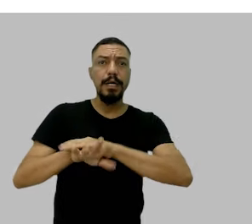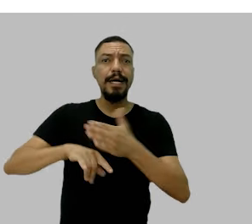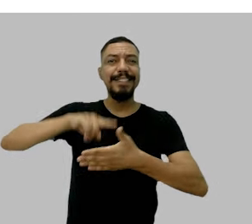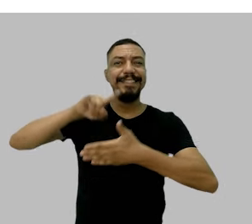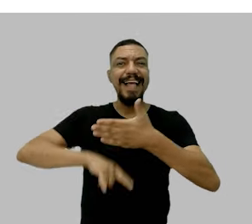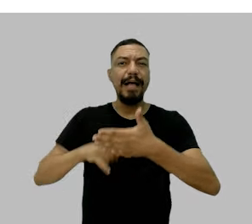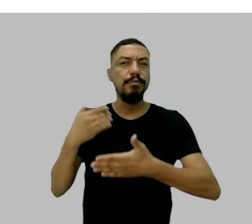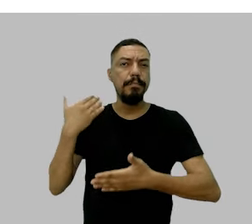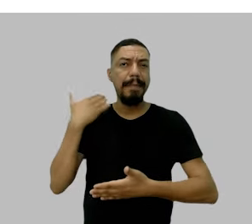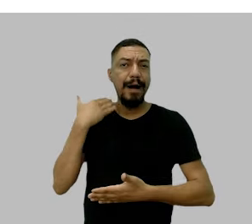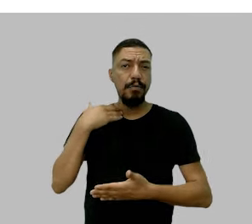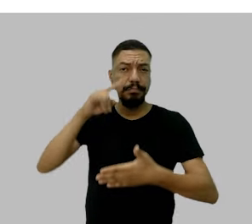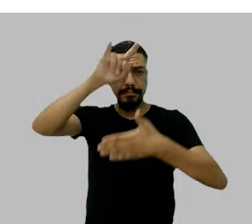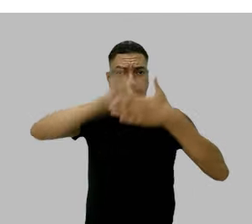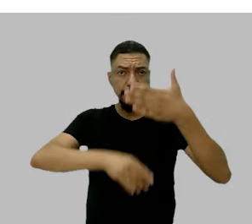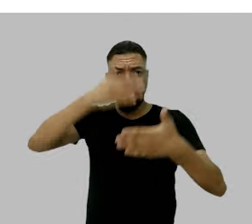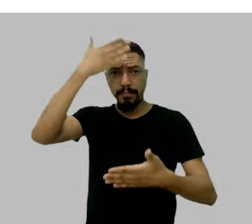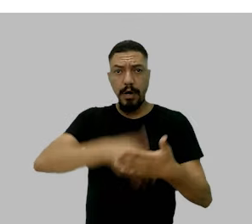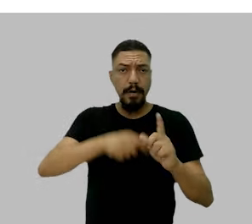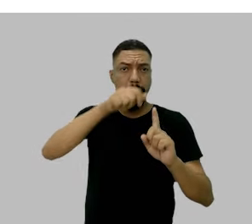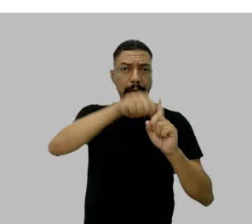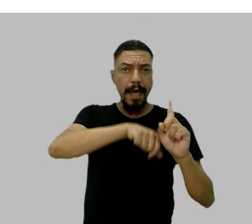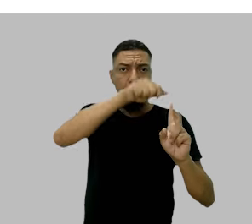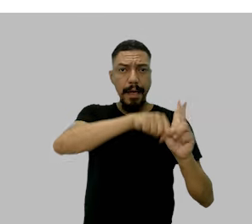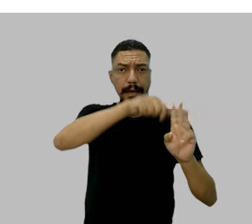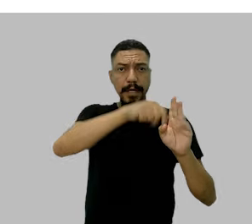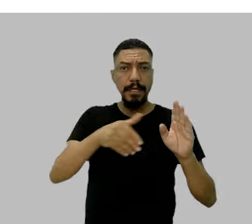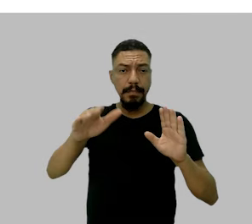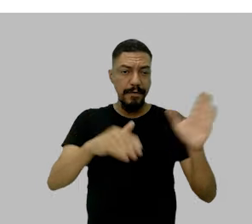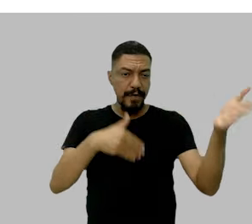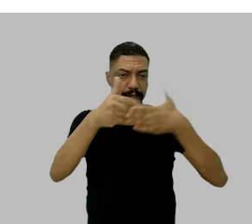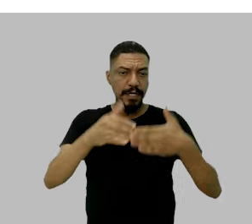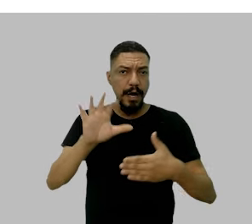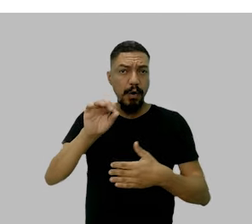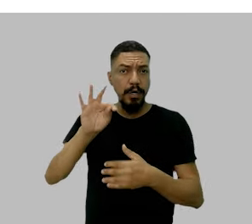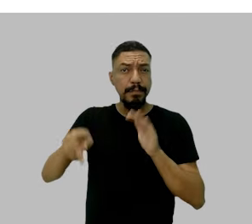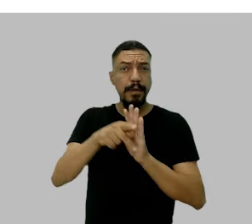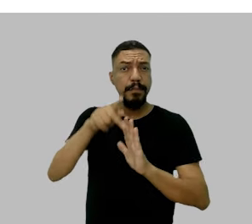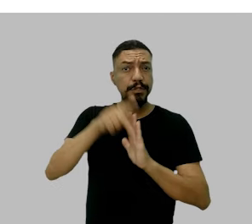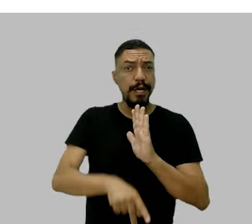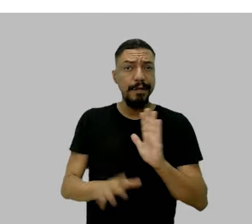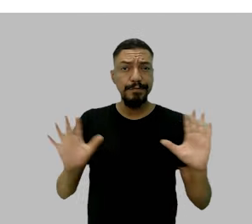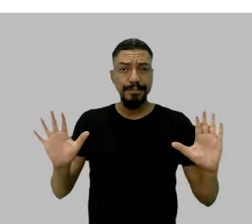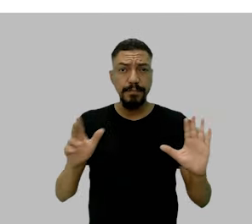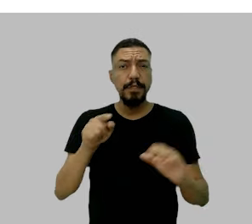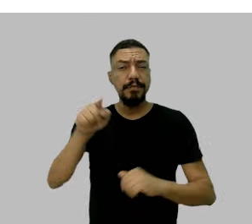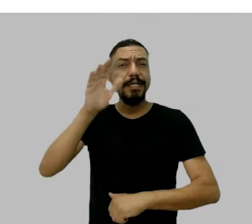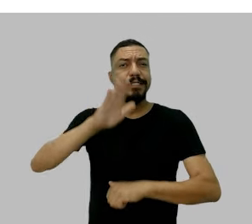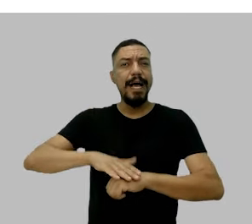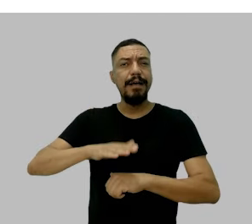bancários. Mês 1, mês 2, porque depois vocês vão fechar a conta do projeto. Então, e aí vocês sabem quanto que